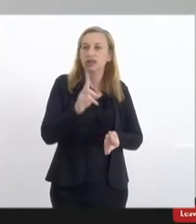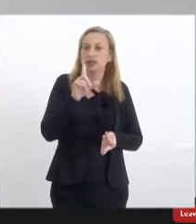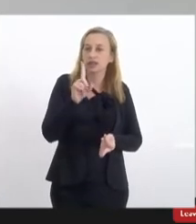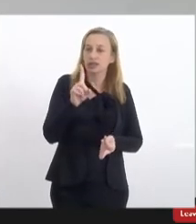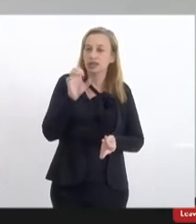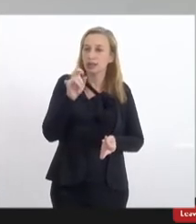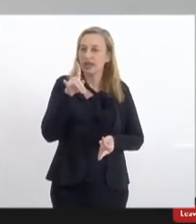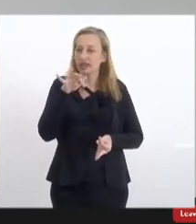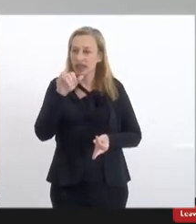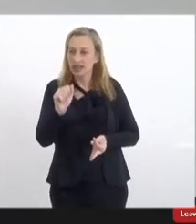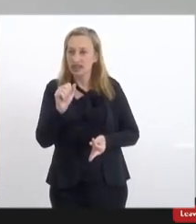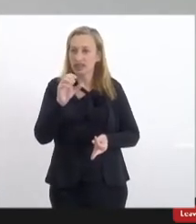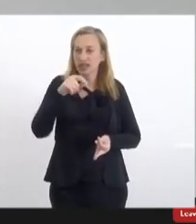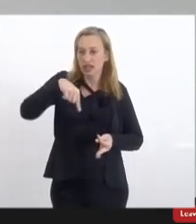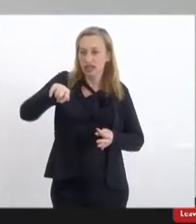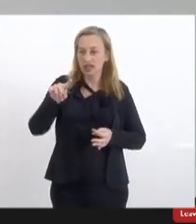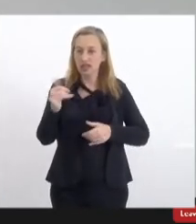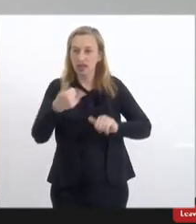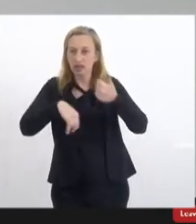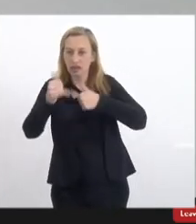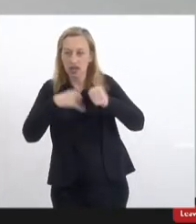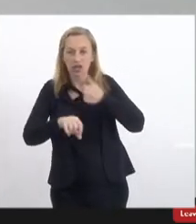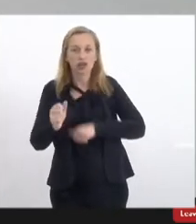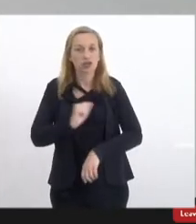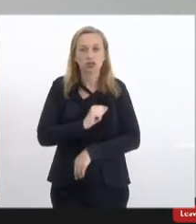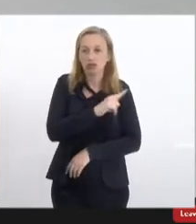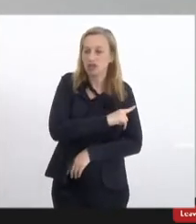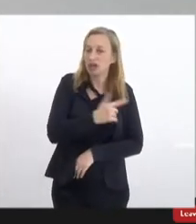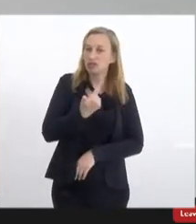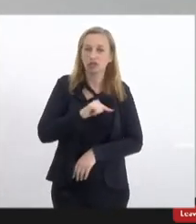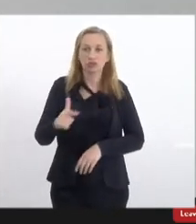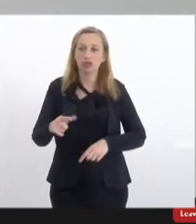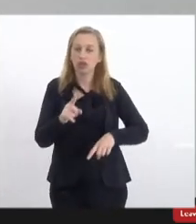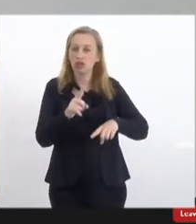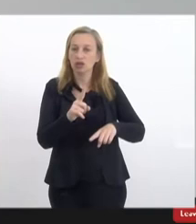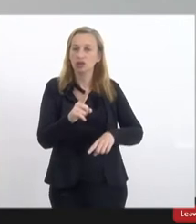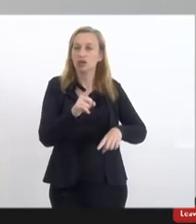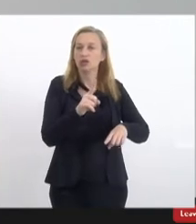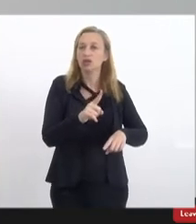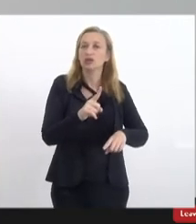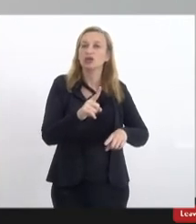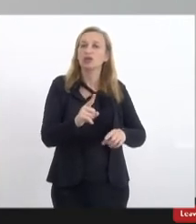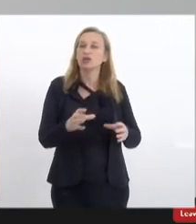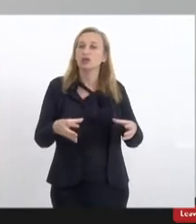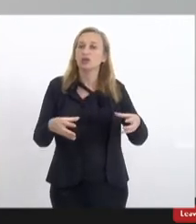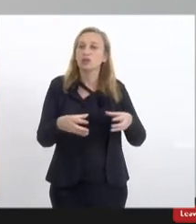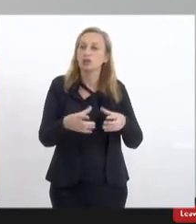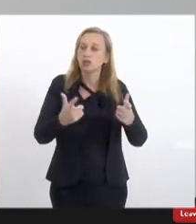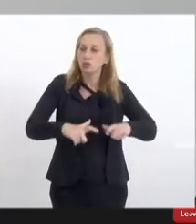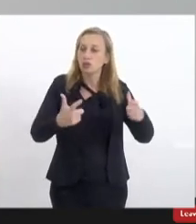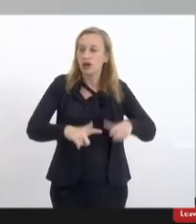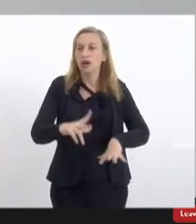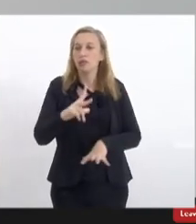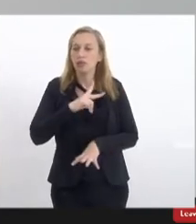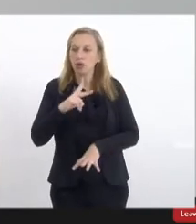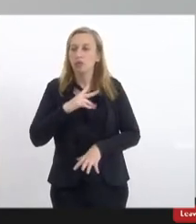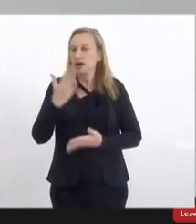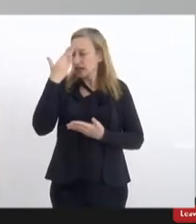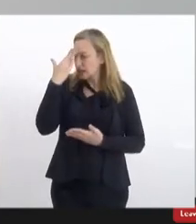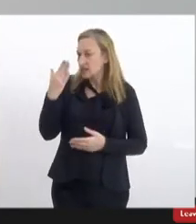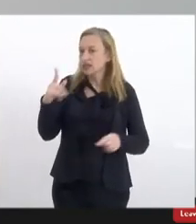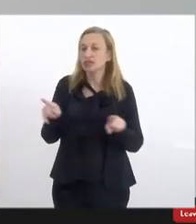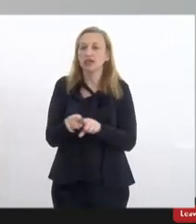não conta com um equipamento próprio para acolhimento, para tratamento da dependência química. Então, eu quero agradecer também